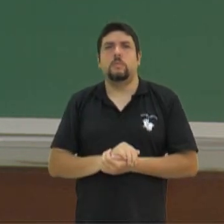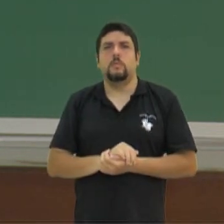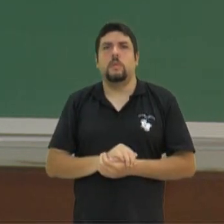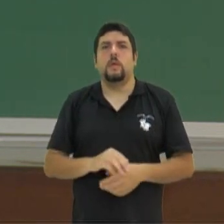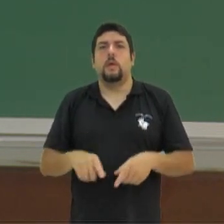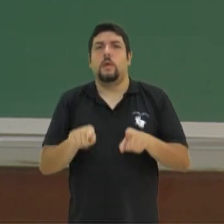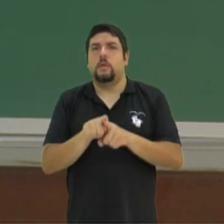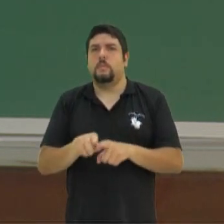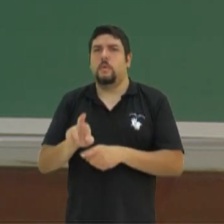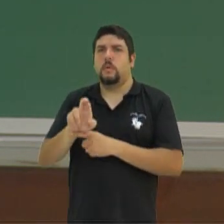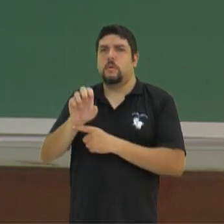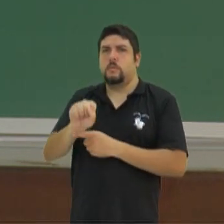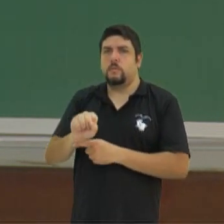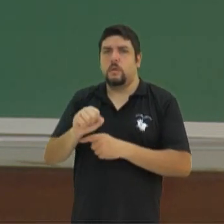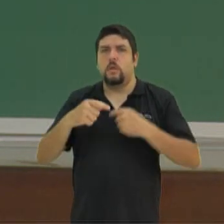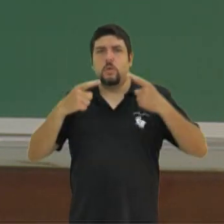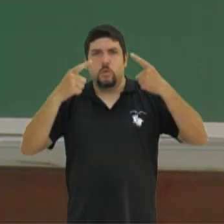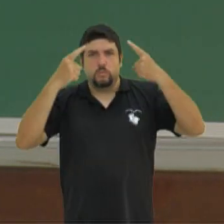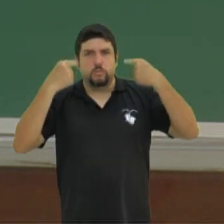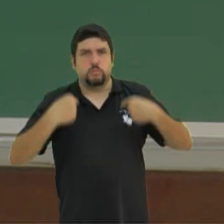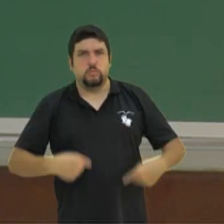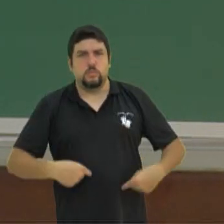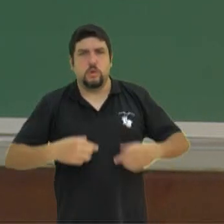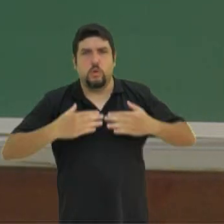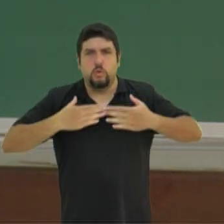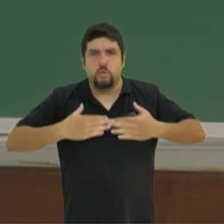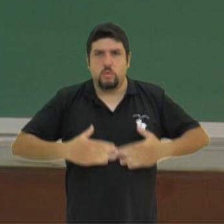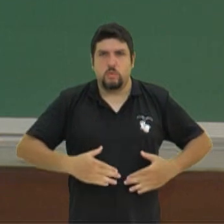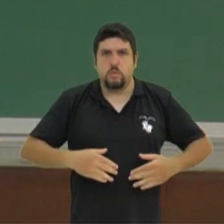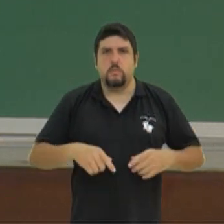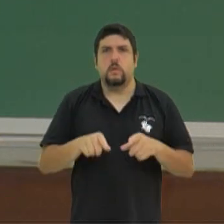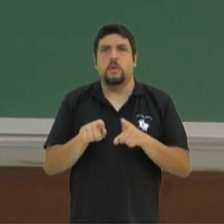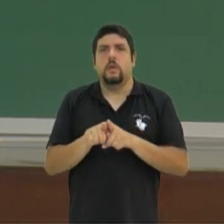cogitans, o meu corpo físico, e